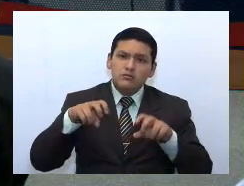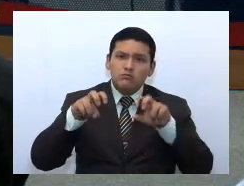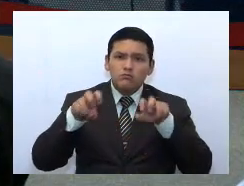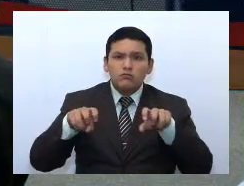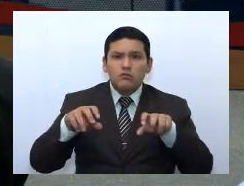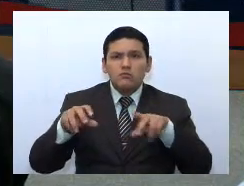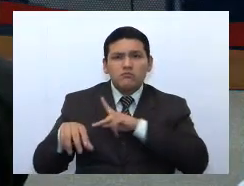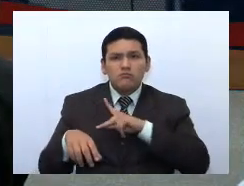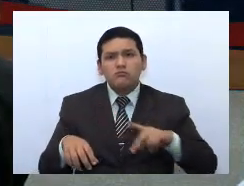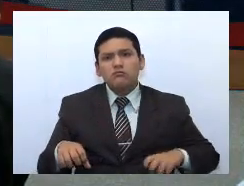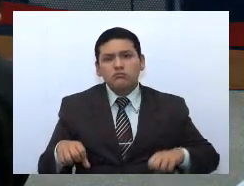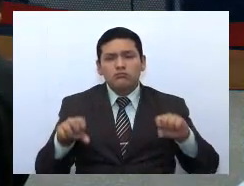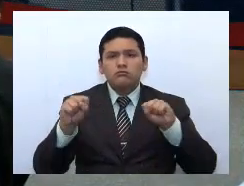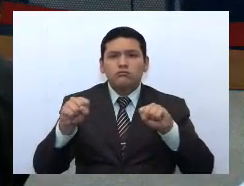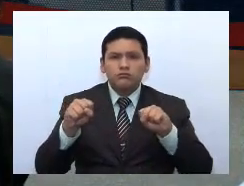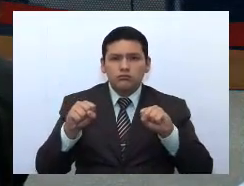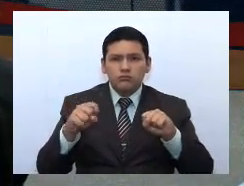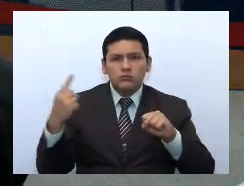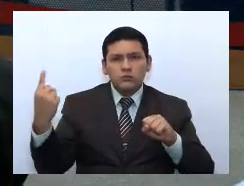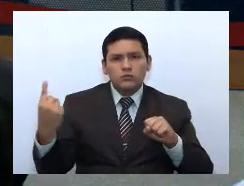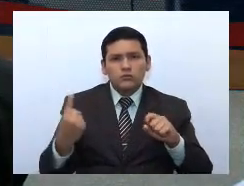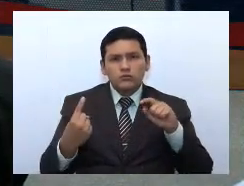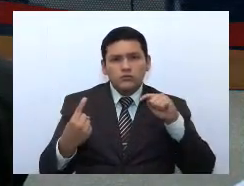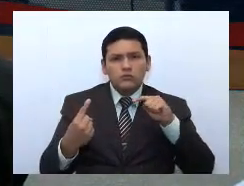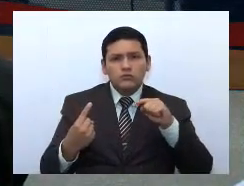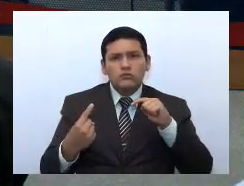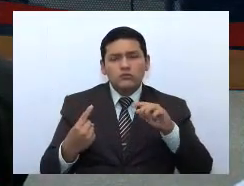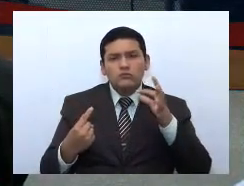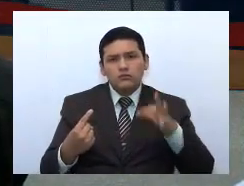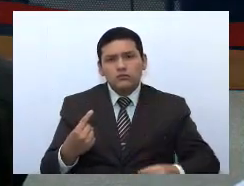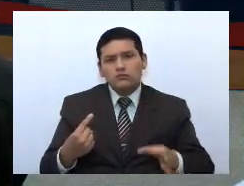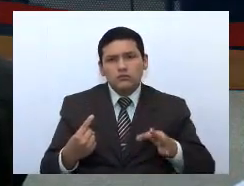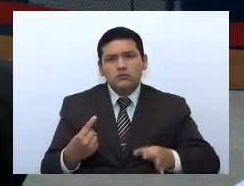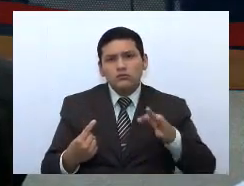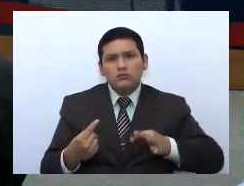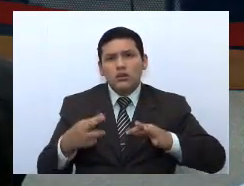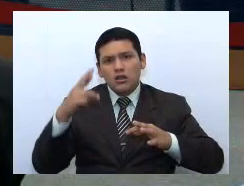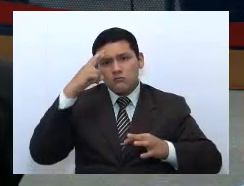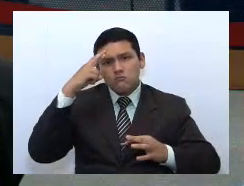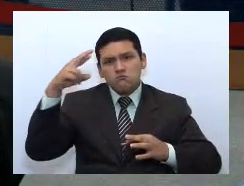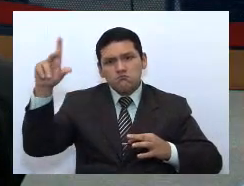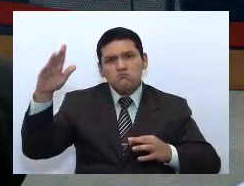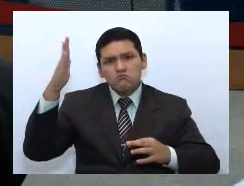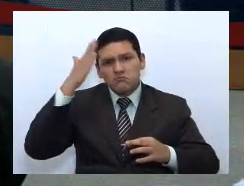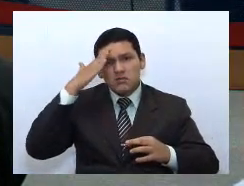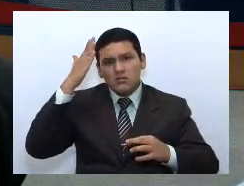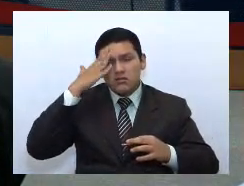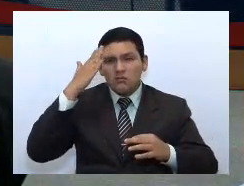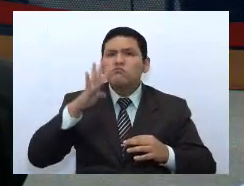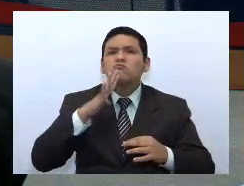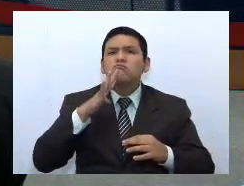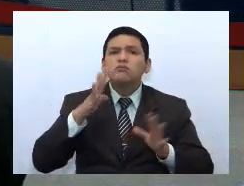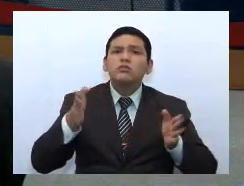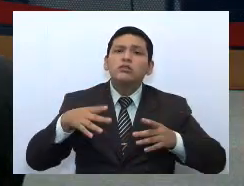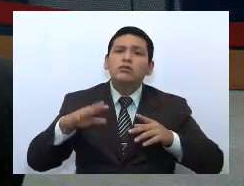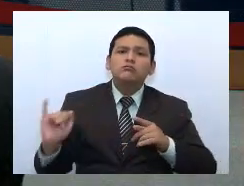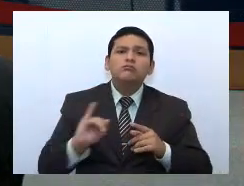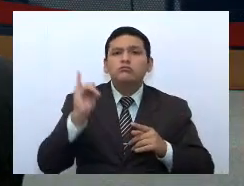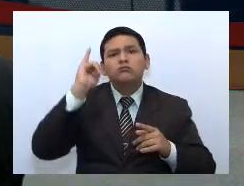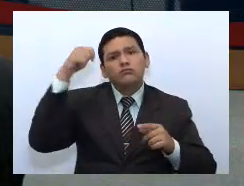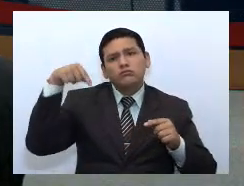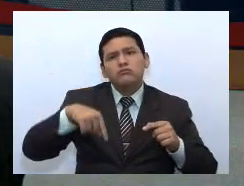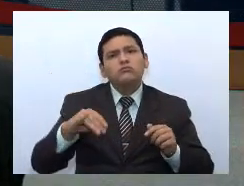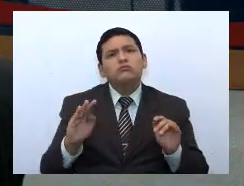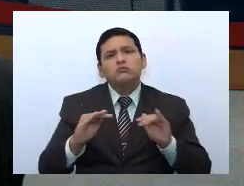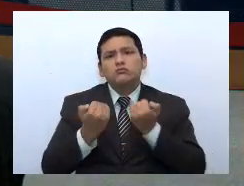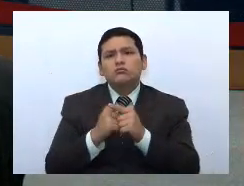está, para que possa comparecer, tendo em vista de saber da responsabilidade da data previamente avisada. Senhor